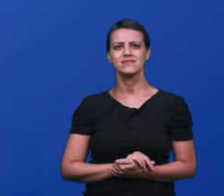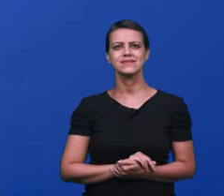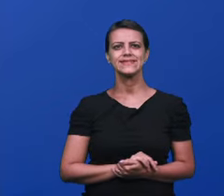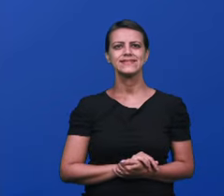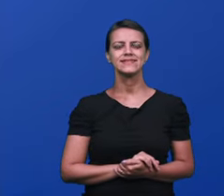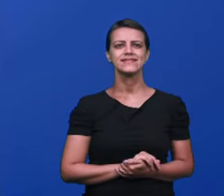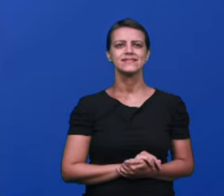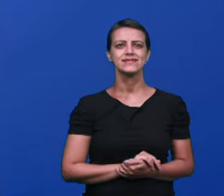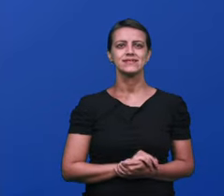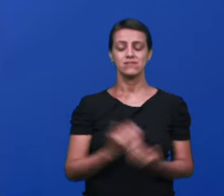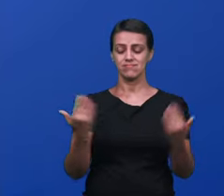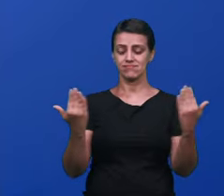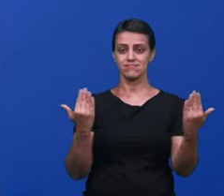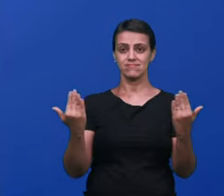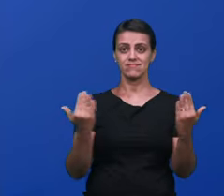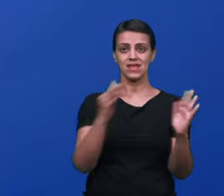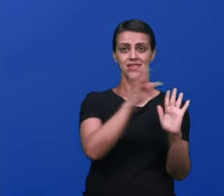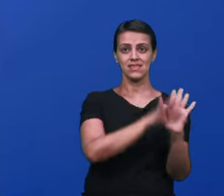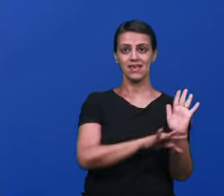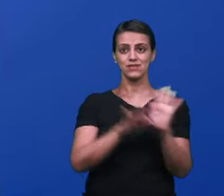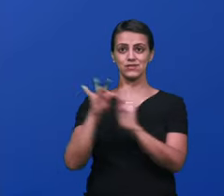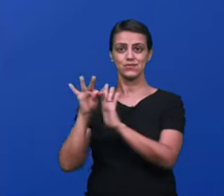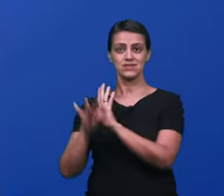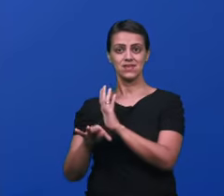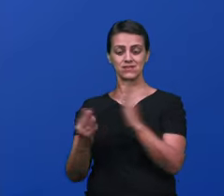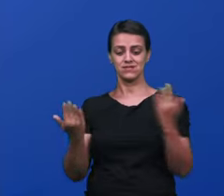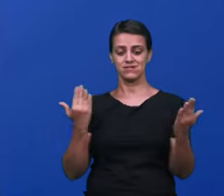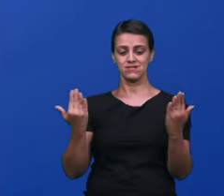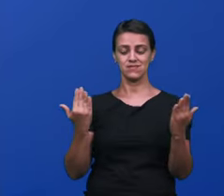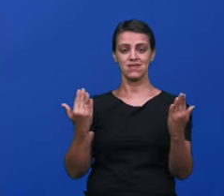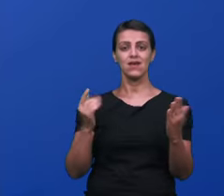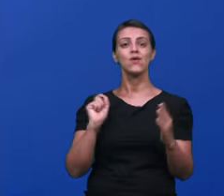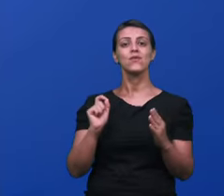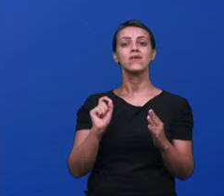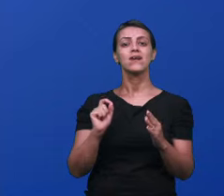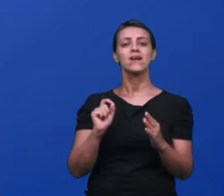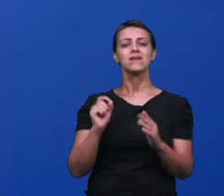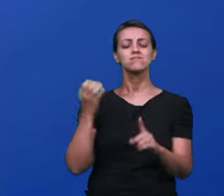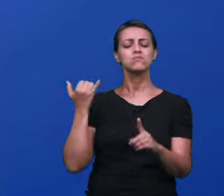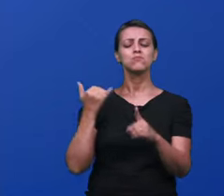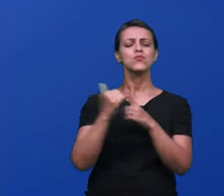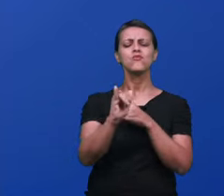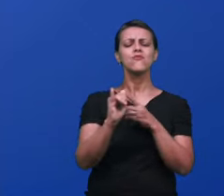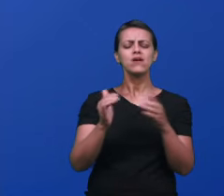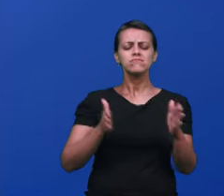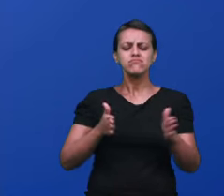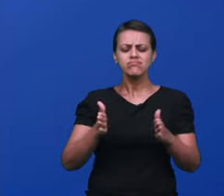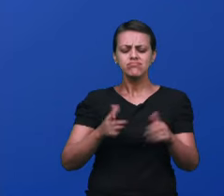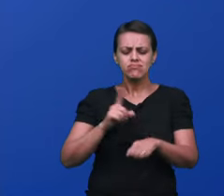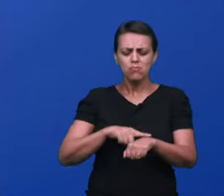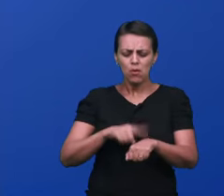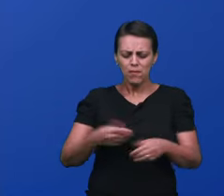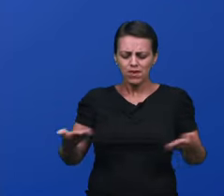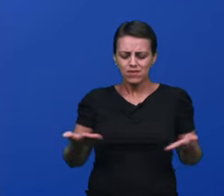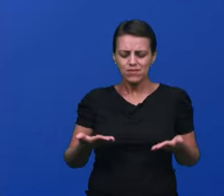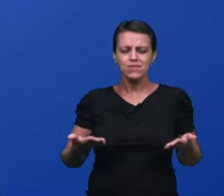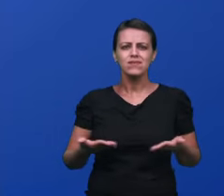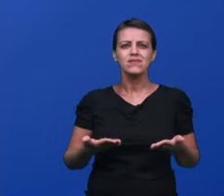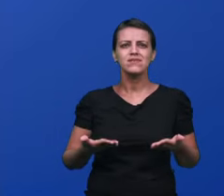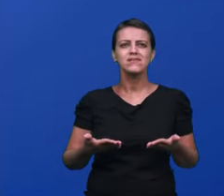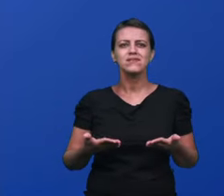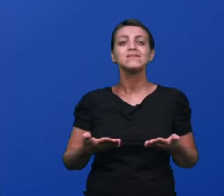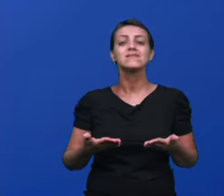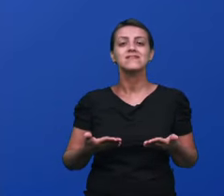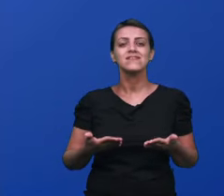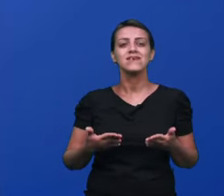Esses dois textos nos falam de um momento profético. Este momento onde está profetizado uma igreja,